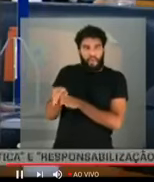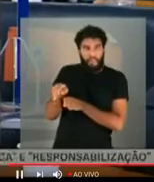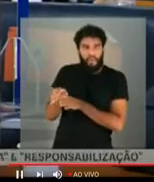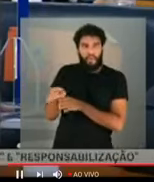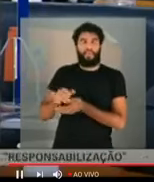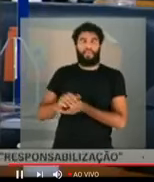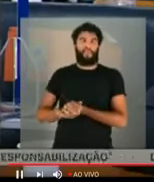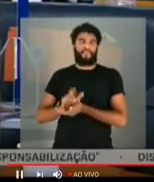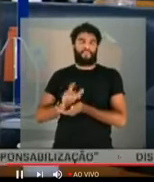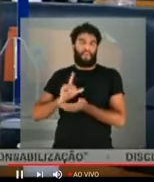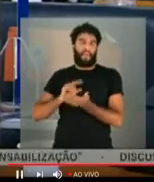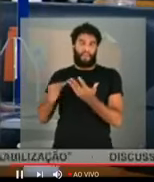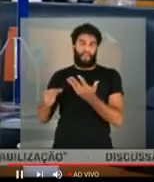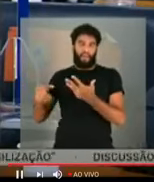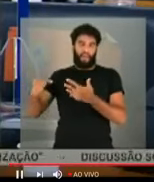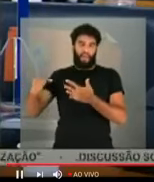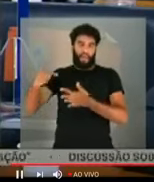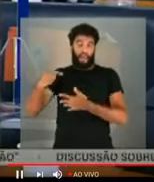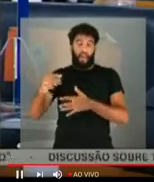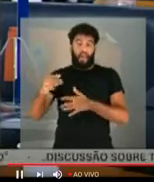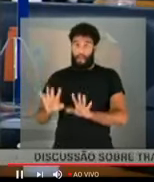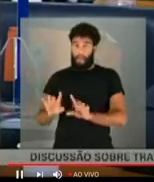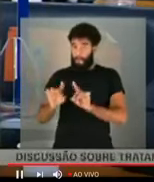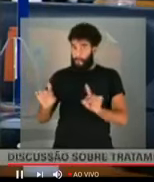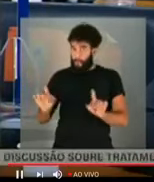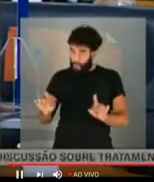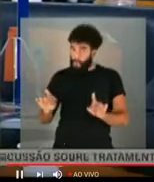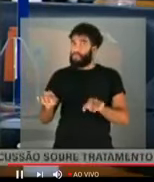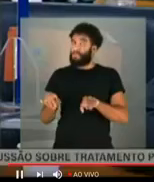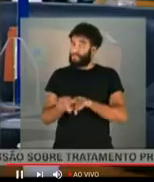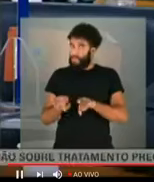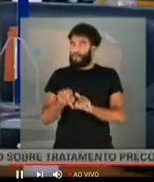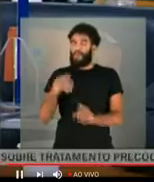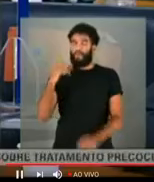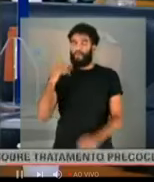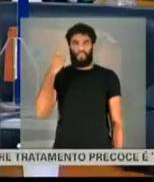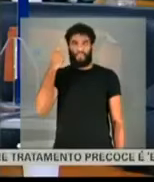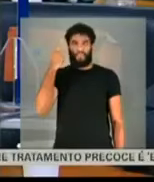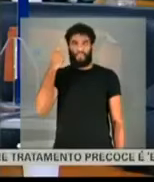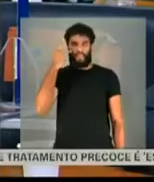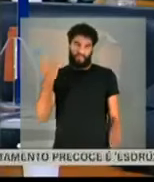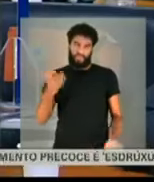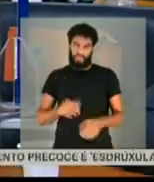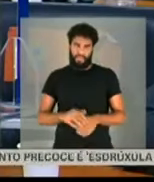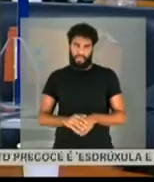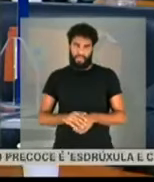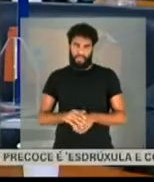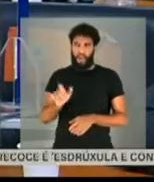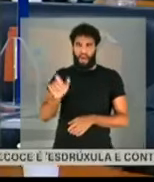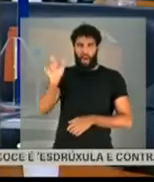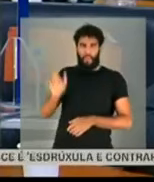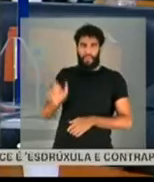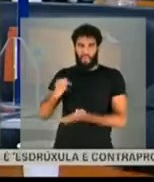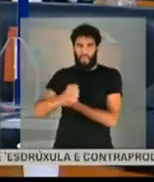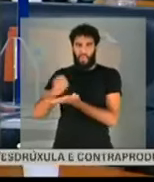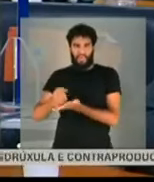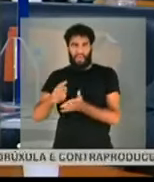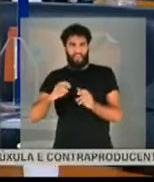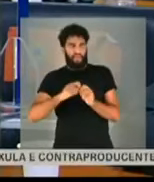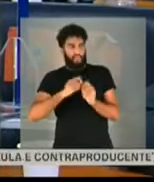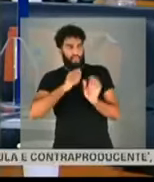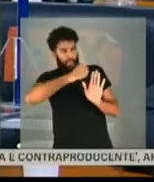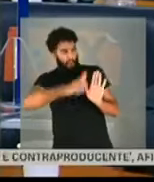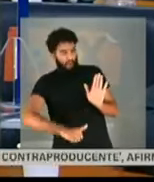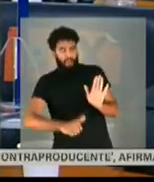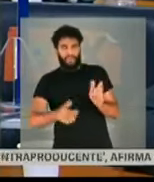uma série de quesitos, mas também tem o componente político, que é algo que o contratante vai fazer a avaliação. Então, é muito